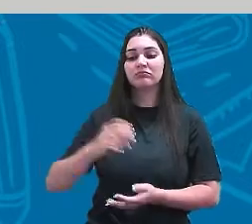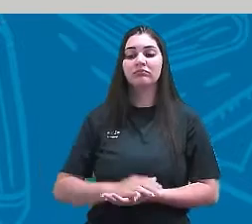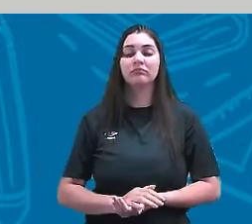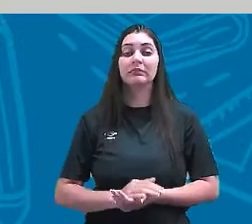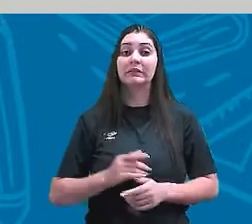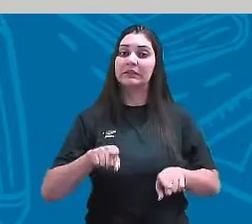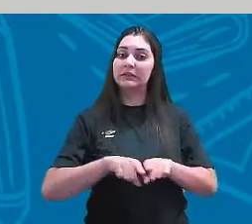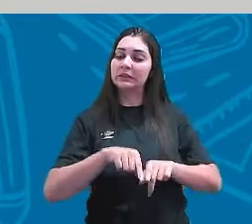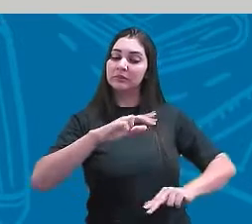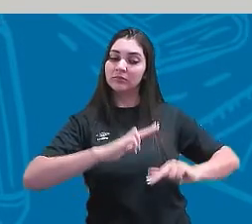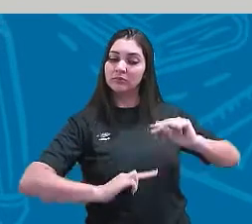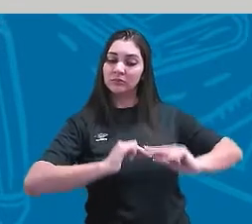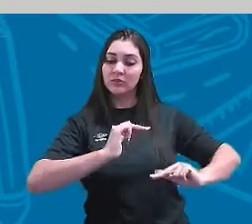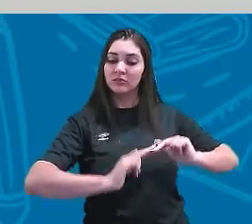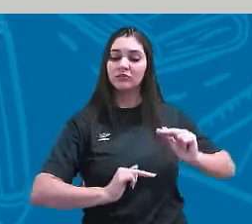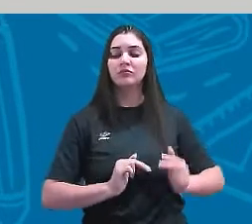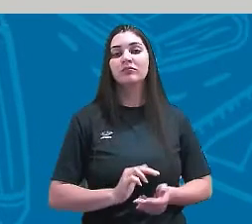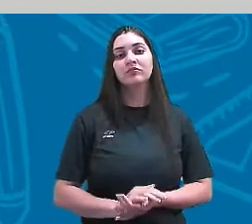São João,